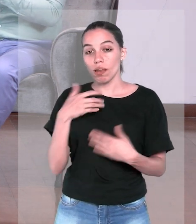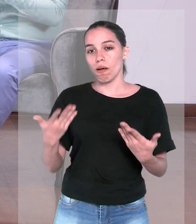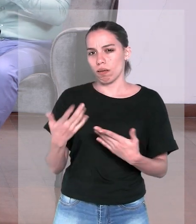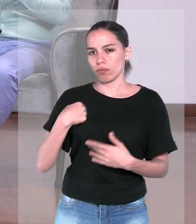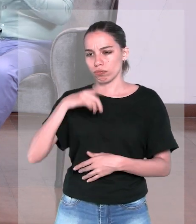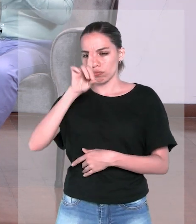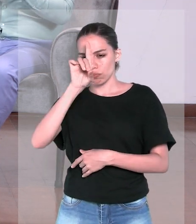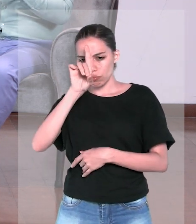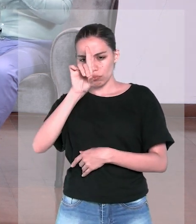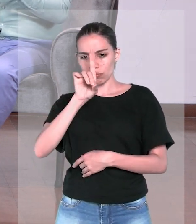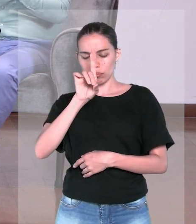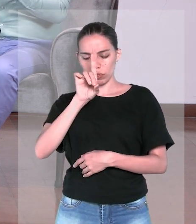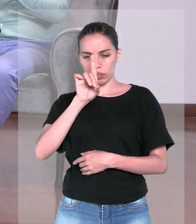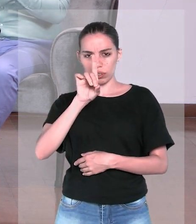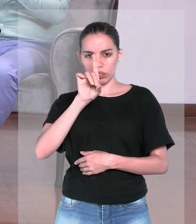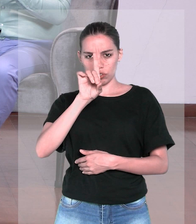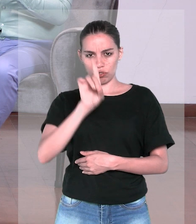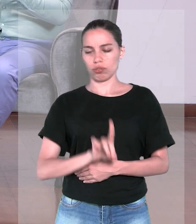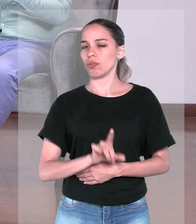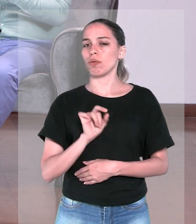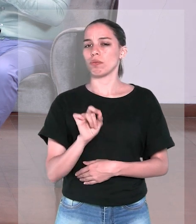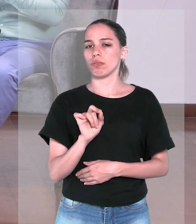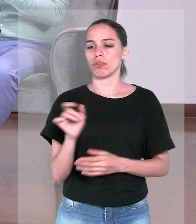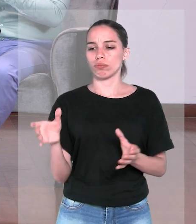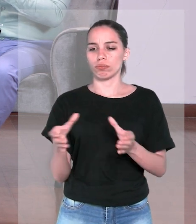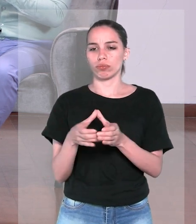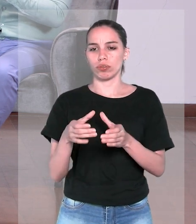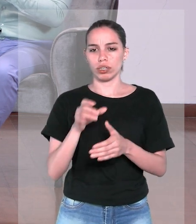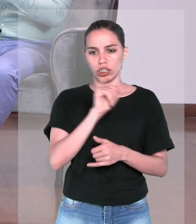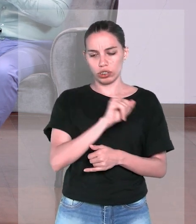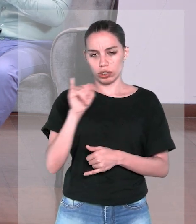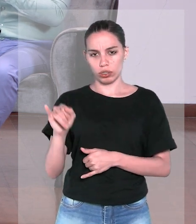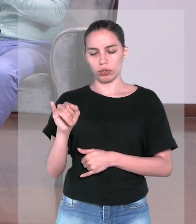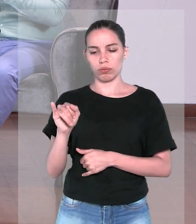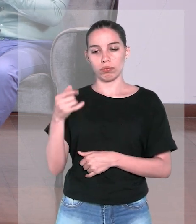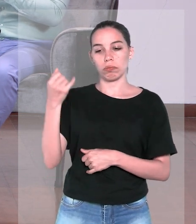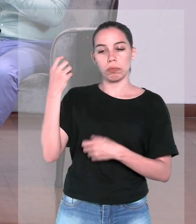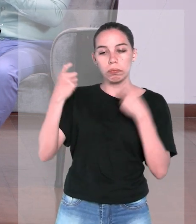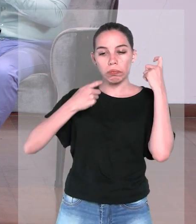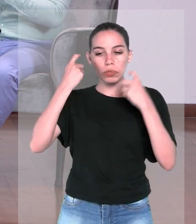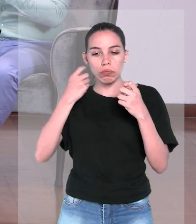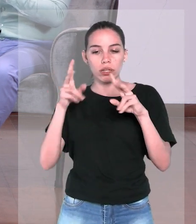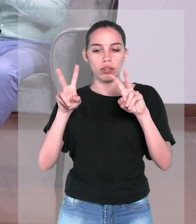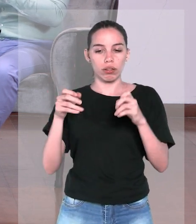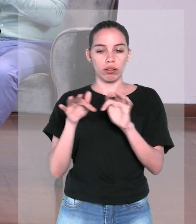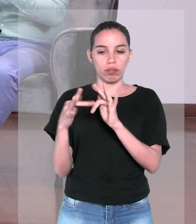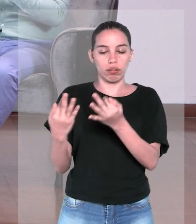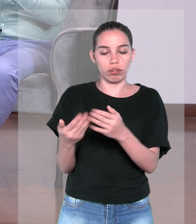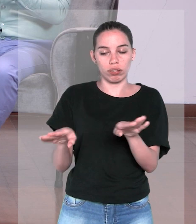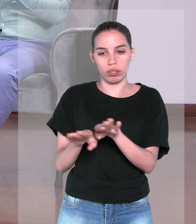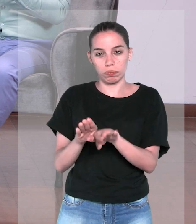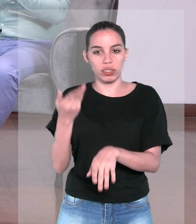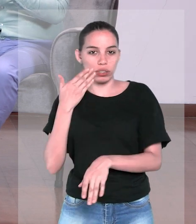Miguel, que é um instituto que se preocupa com as questões da proteção da infância, com as questões da família, das pessoas